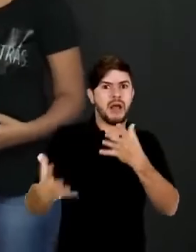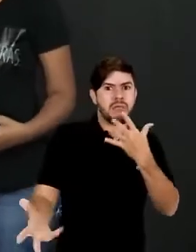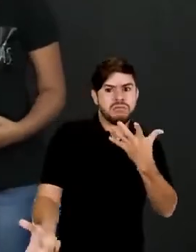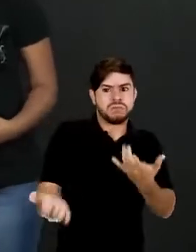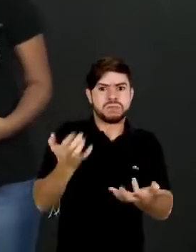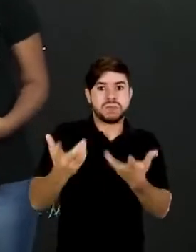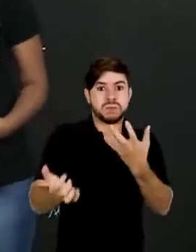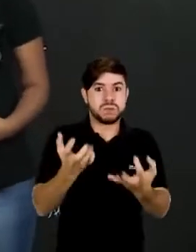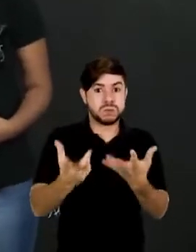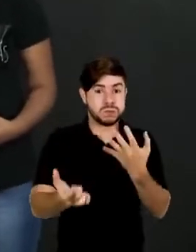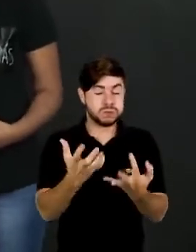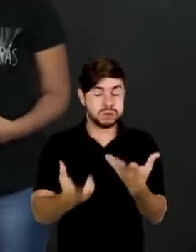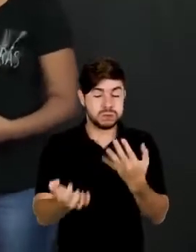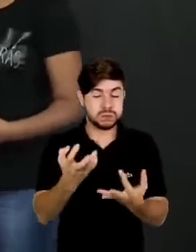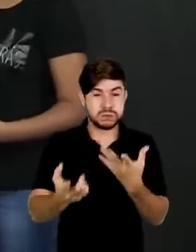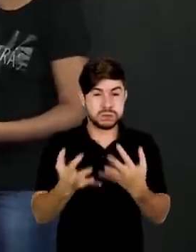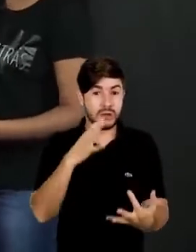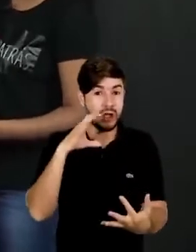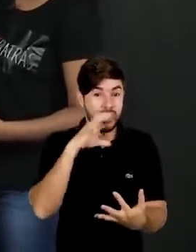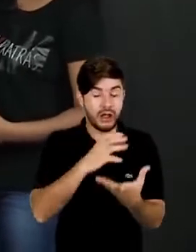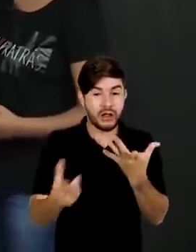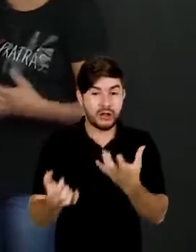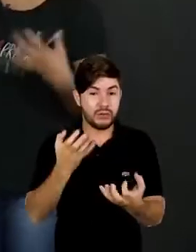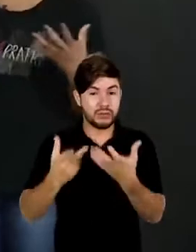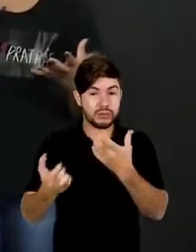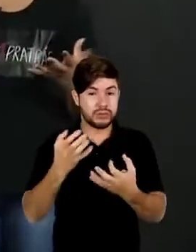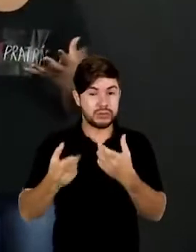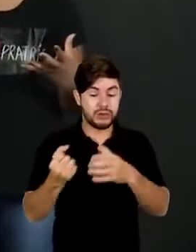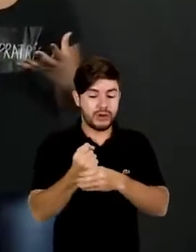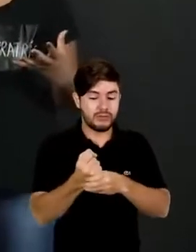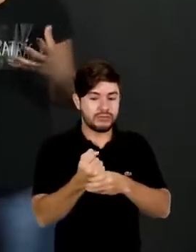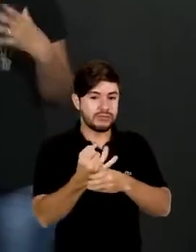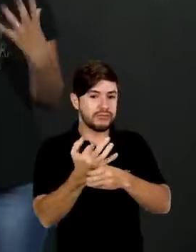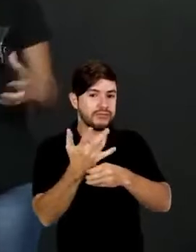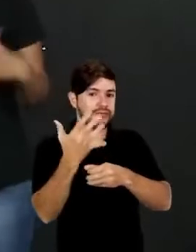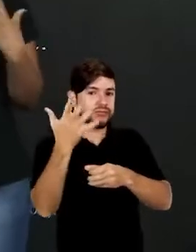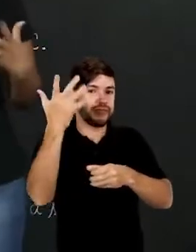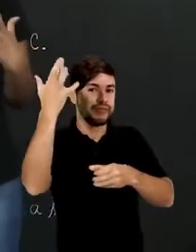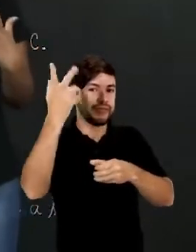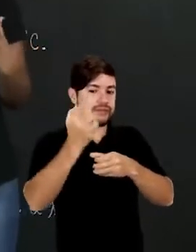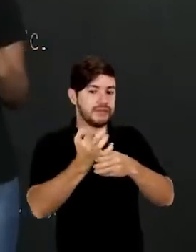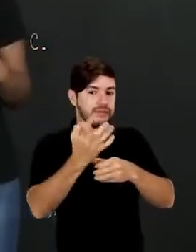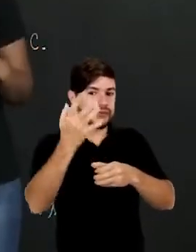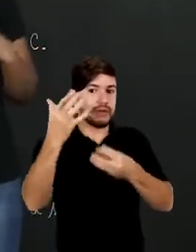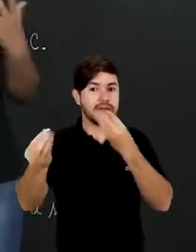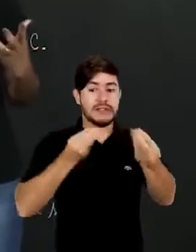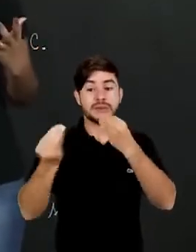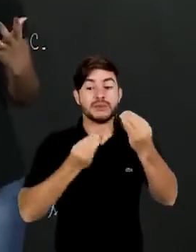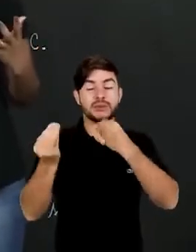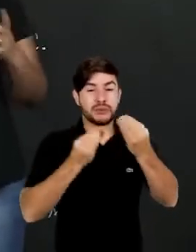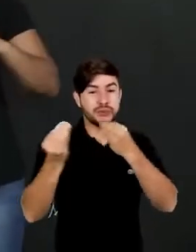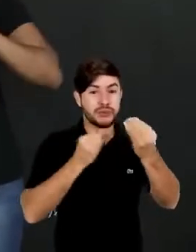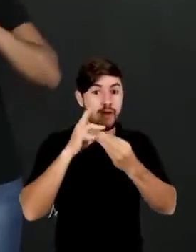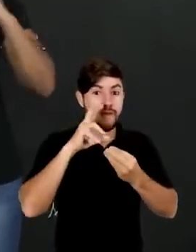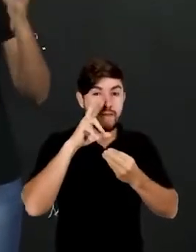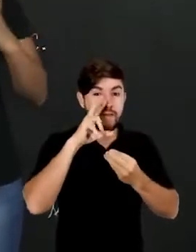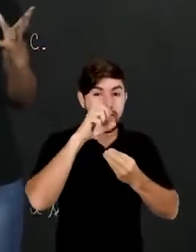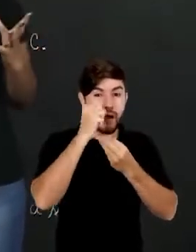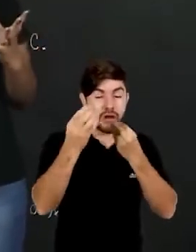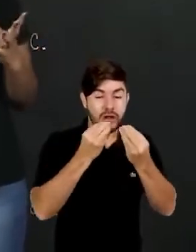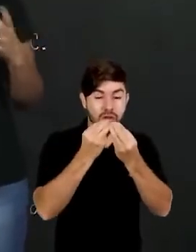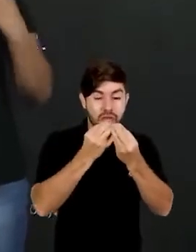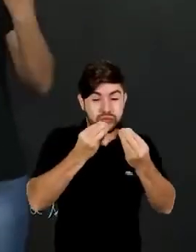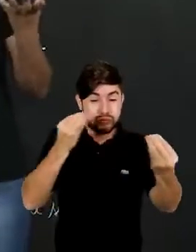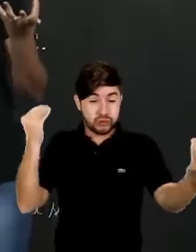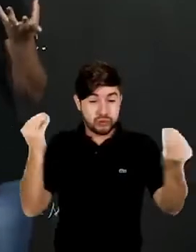mais transferência de calor para esse líquido, eu chego então no estado gasoso, onde a agitação das moléculas é muito grande, a distância entre